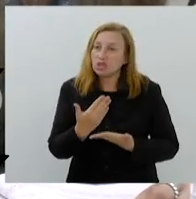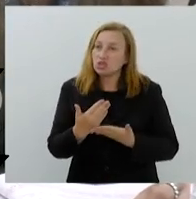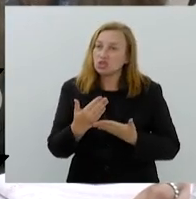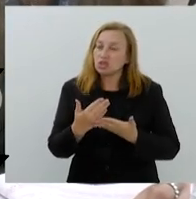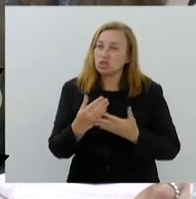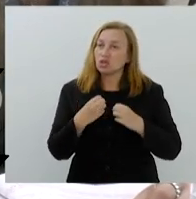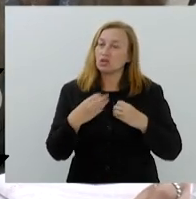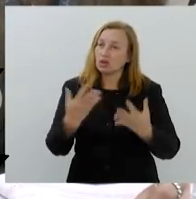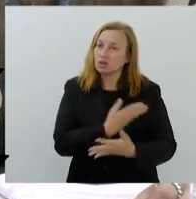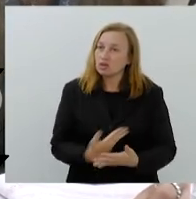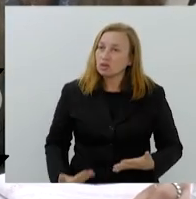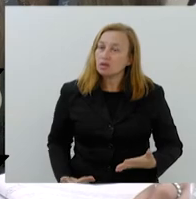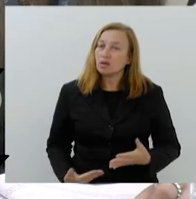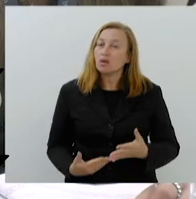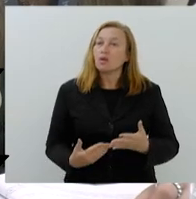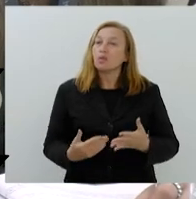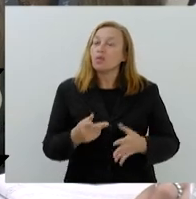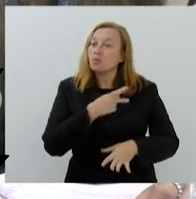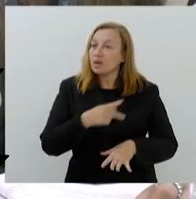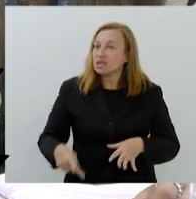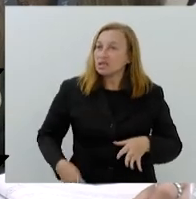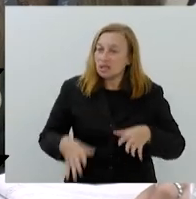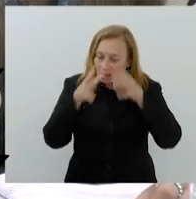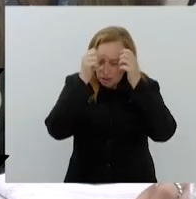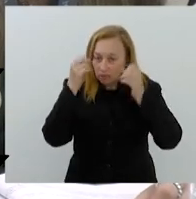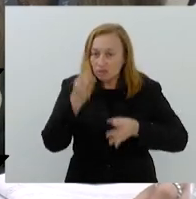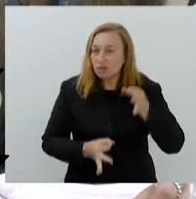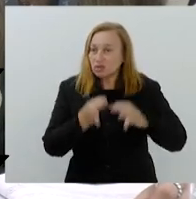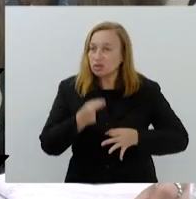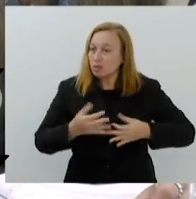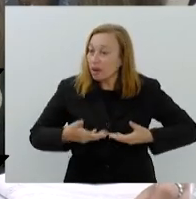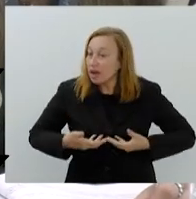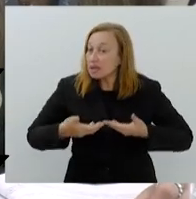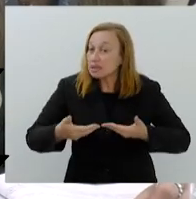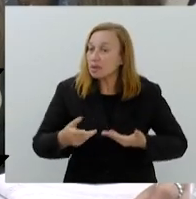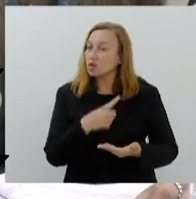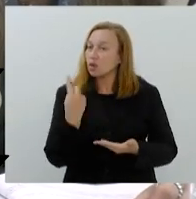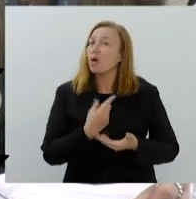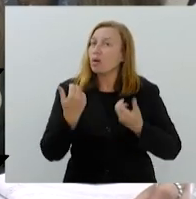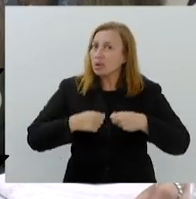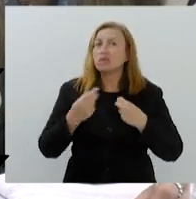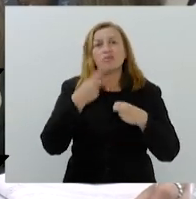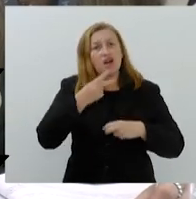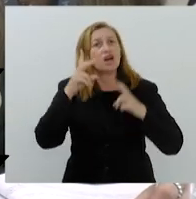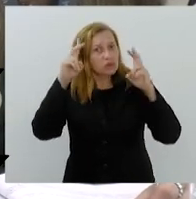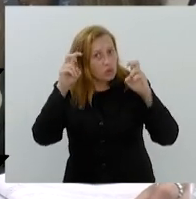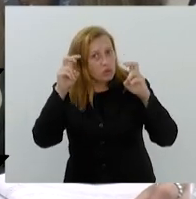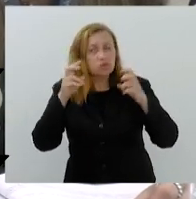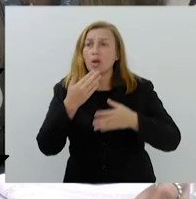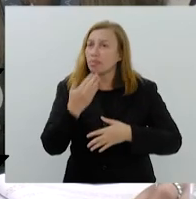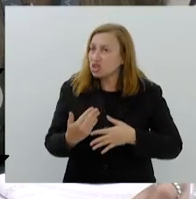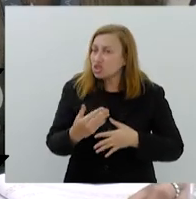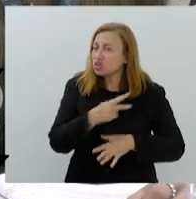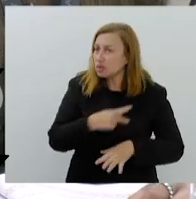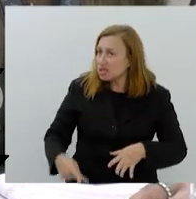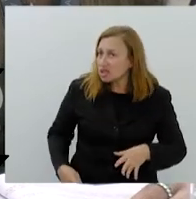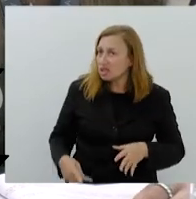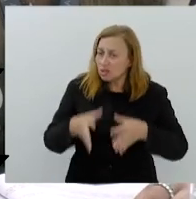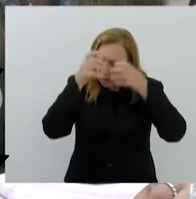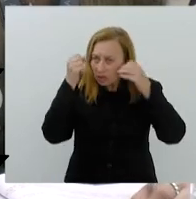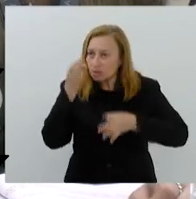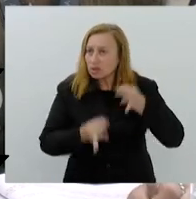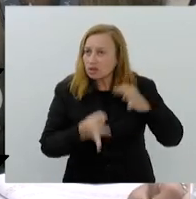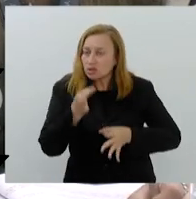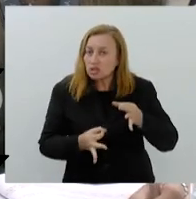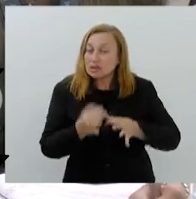com o presidente do Tribunal de Justiça, para que ele nos receba, porque precisamos falar sobre esse assunto, pedir que o presidente do tribunal entenda,